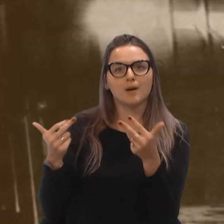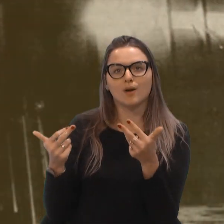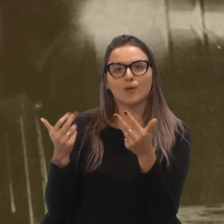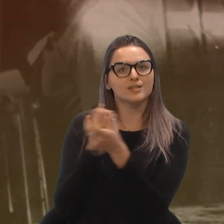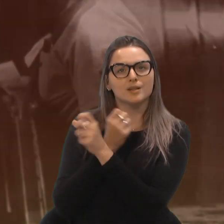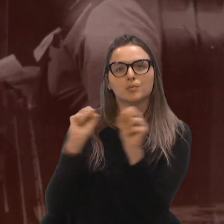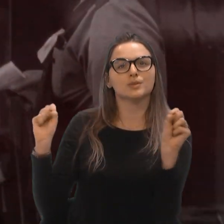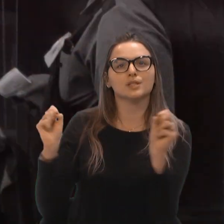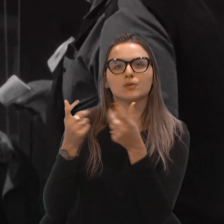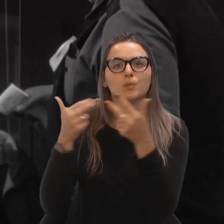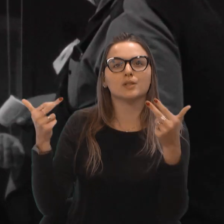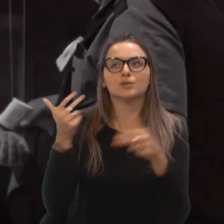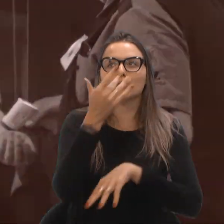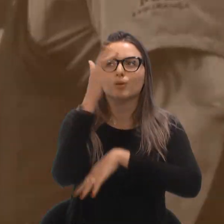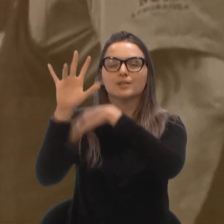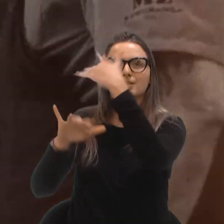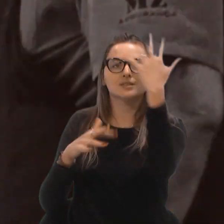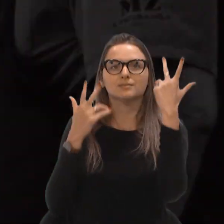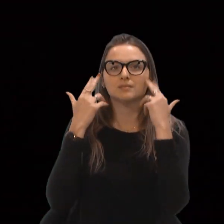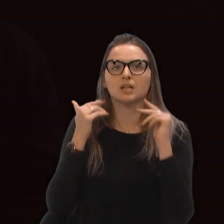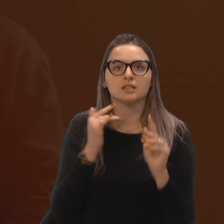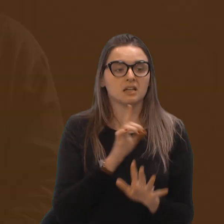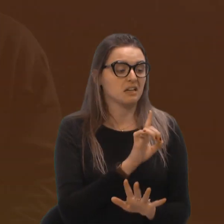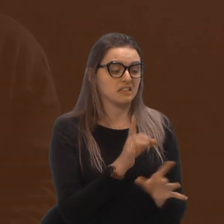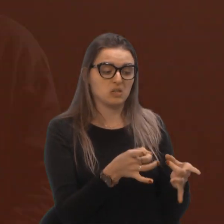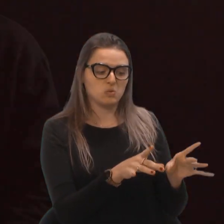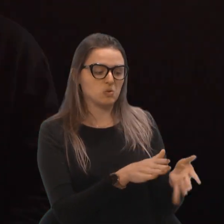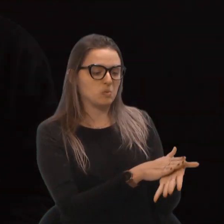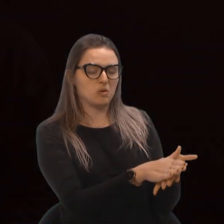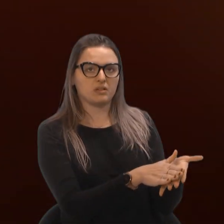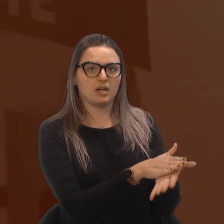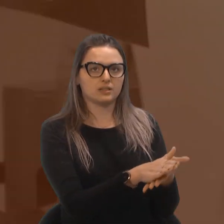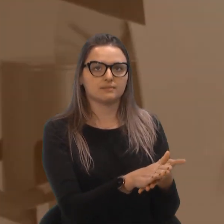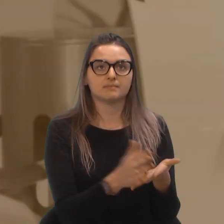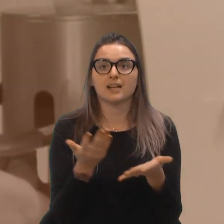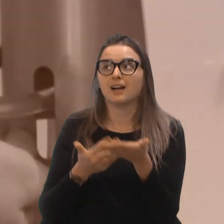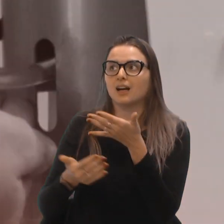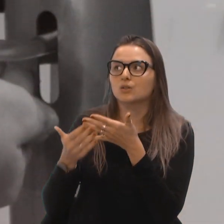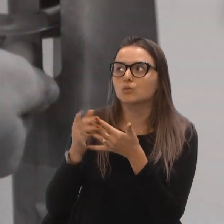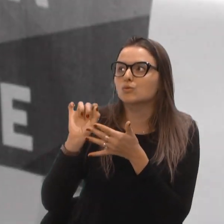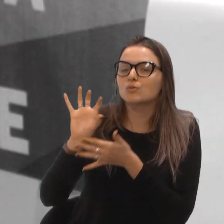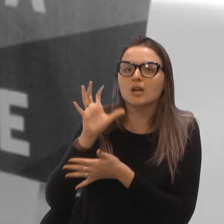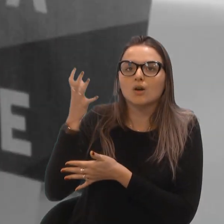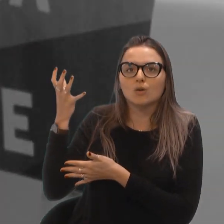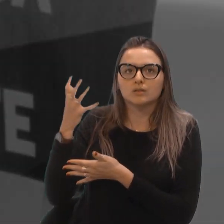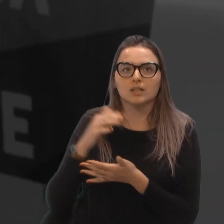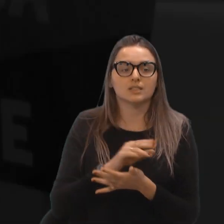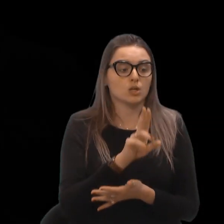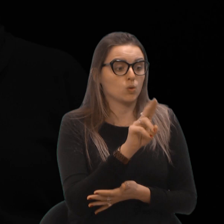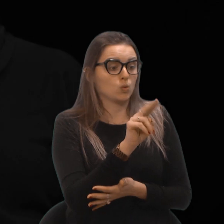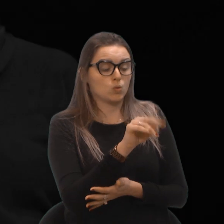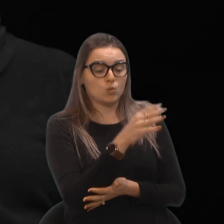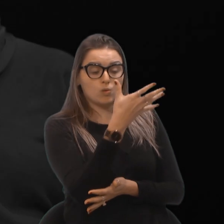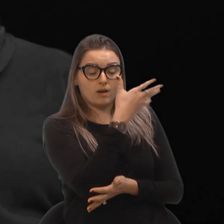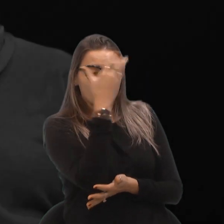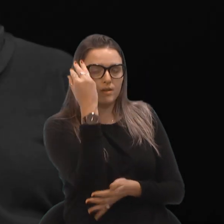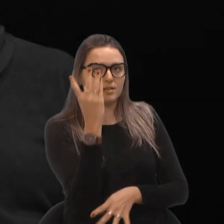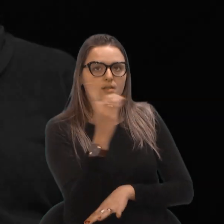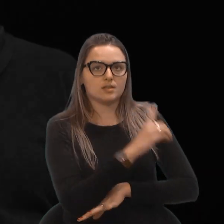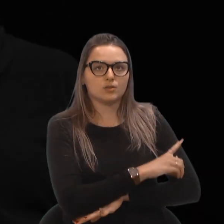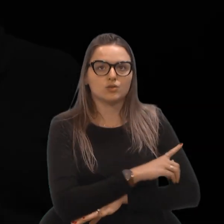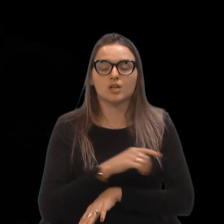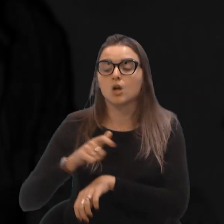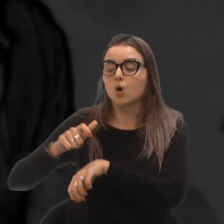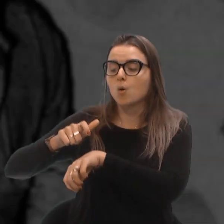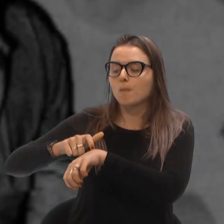compensação impossível para os desastres naturais. Não sobrou praticamente nada. Para as fatalidades a que todos estão sujeitos. Nunca vou esquecer